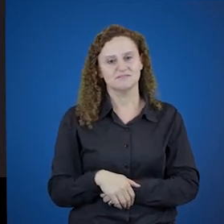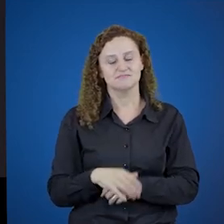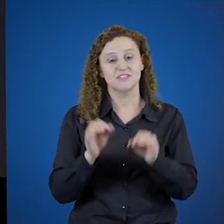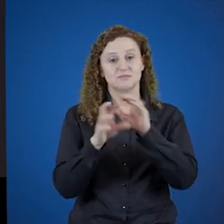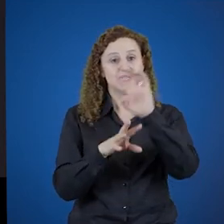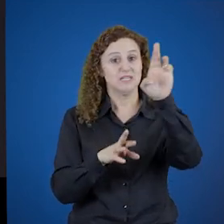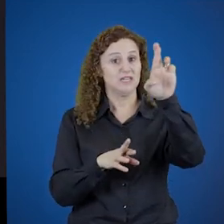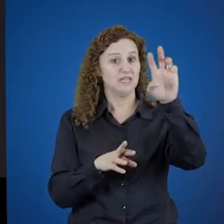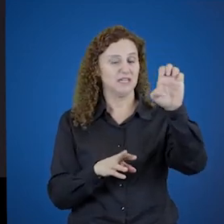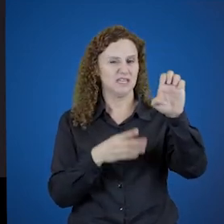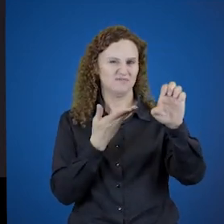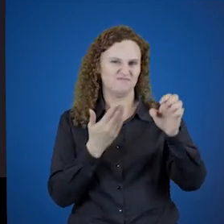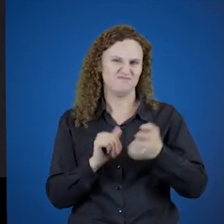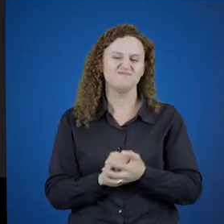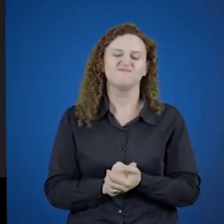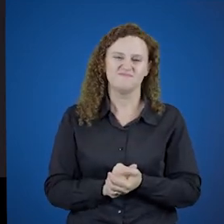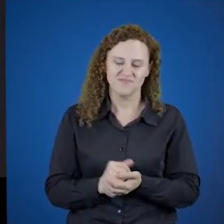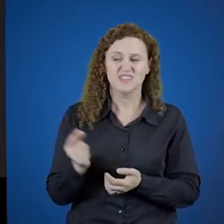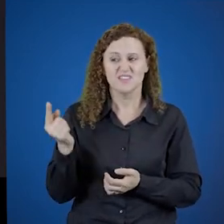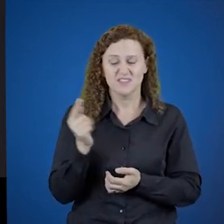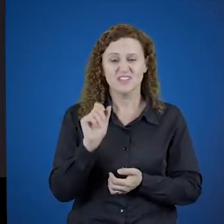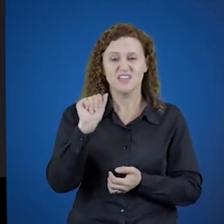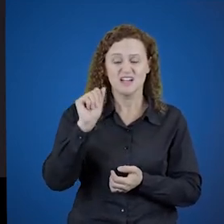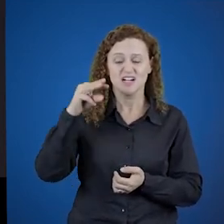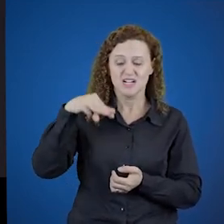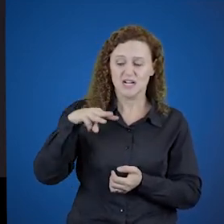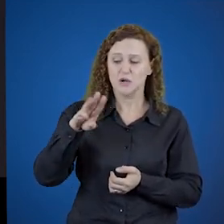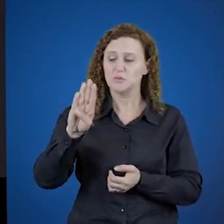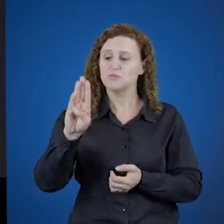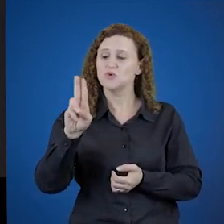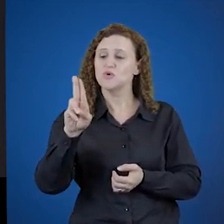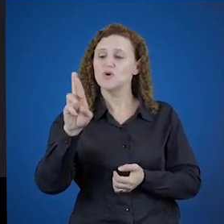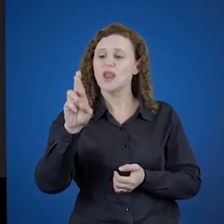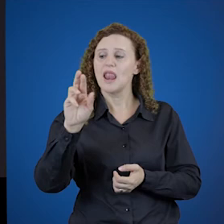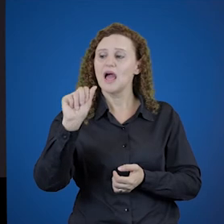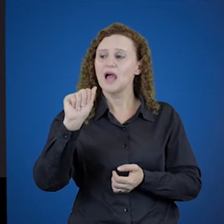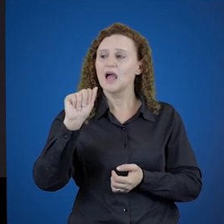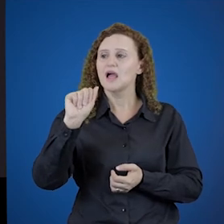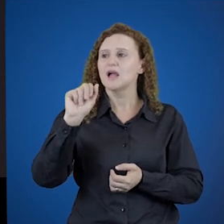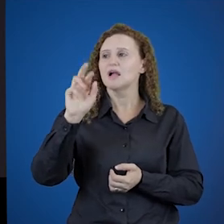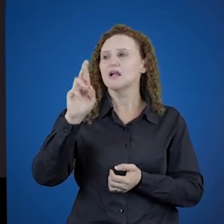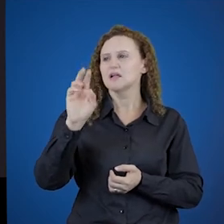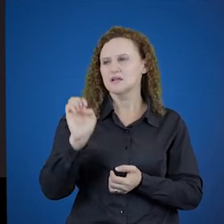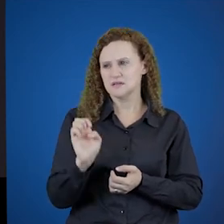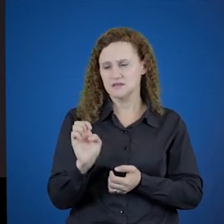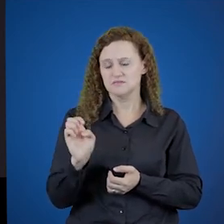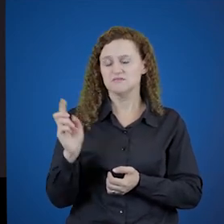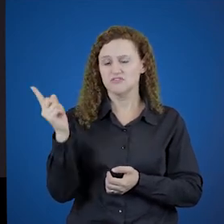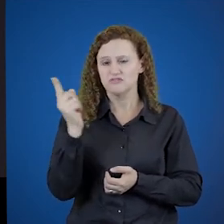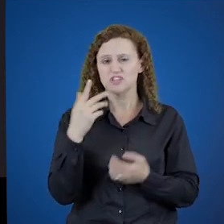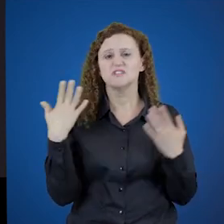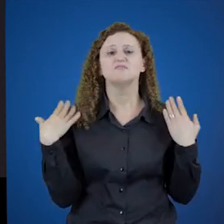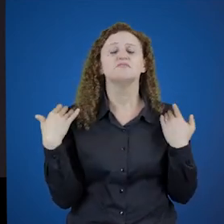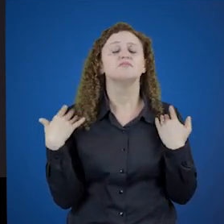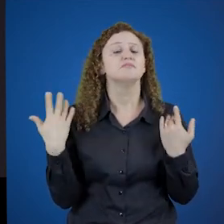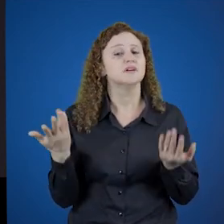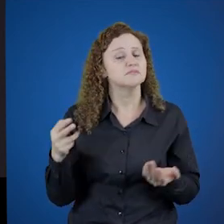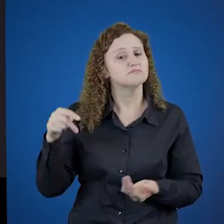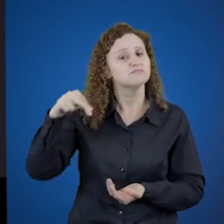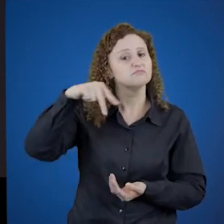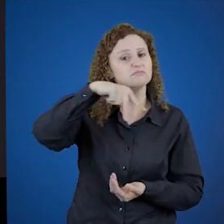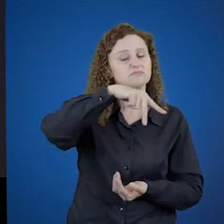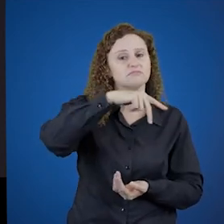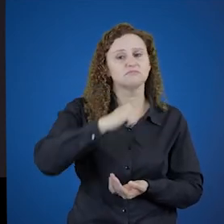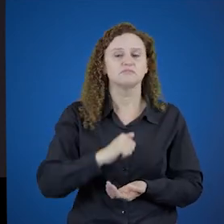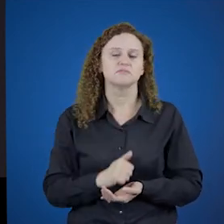ambulante ambulância etc vem deambular que significa andar passear égua